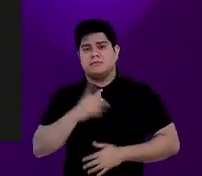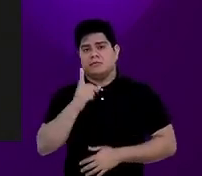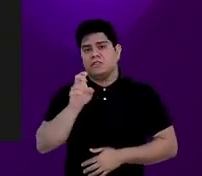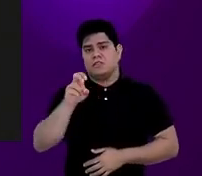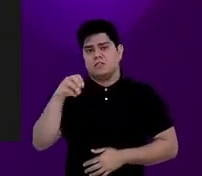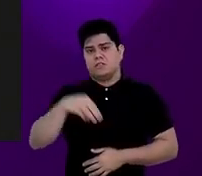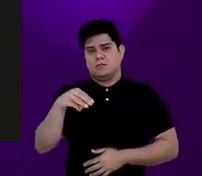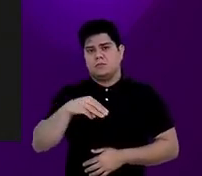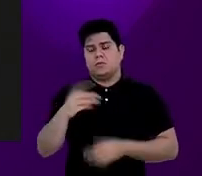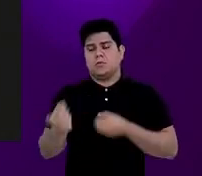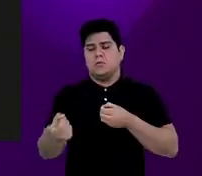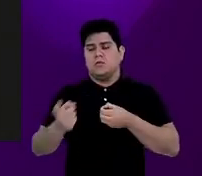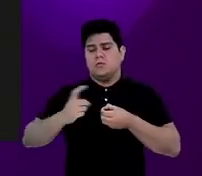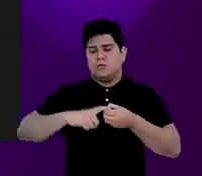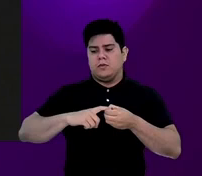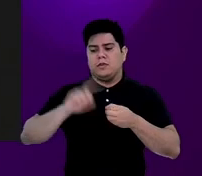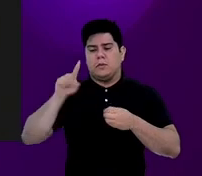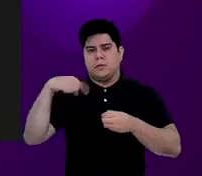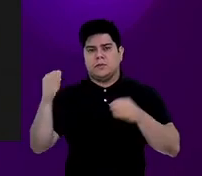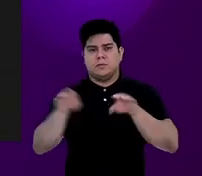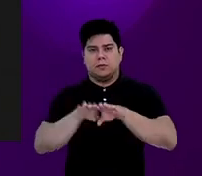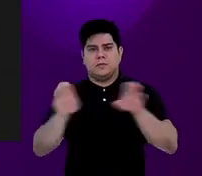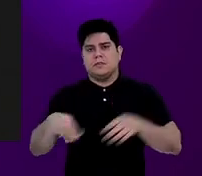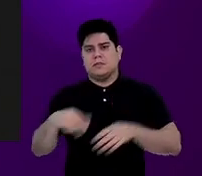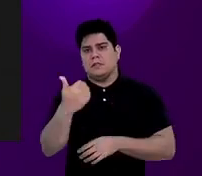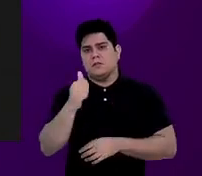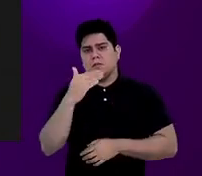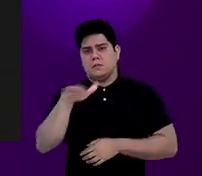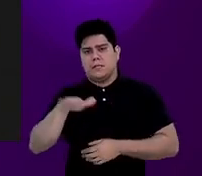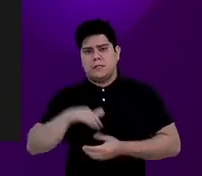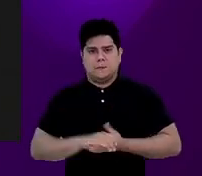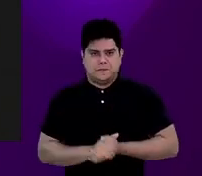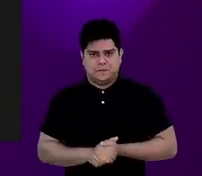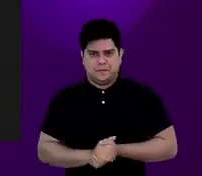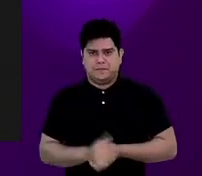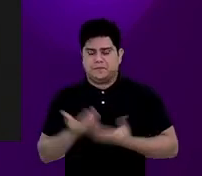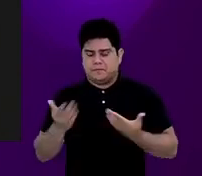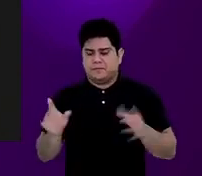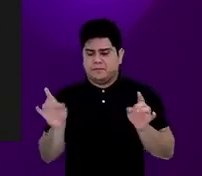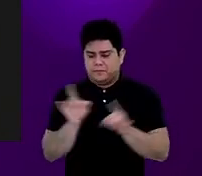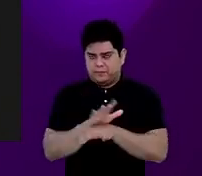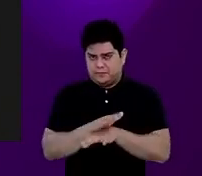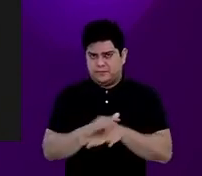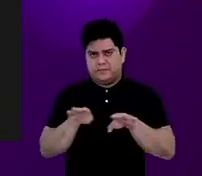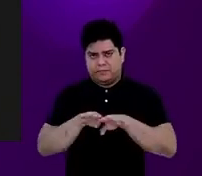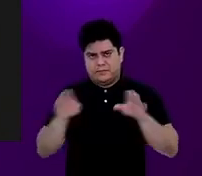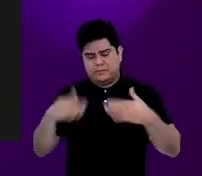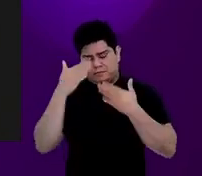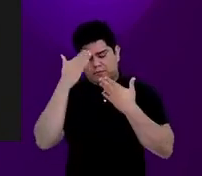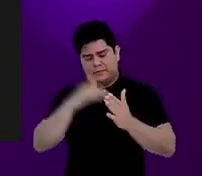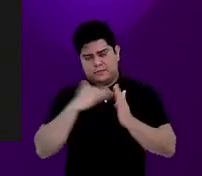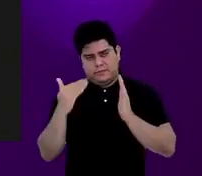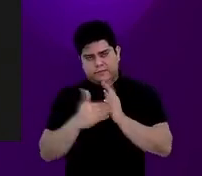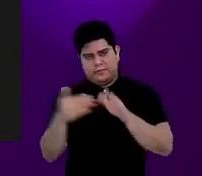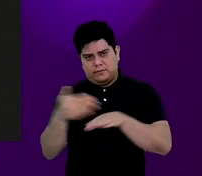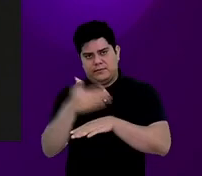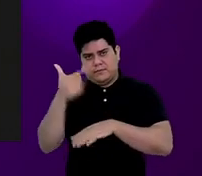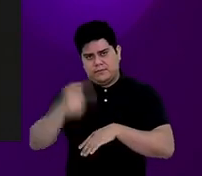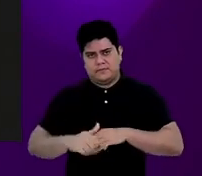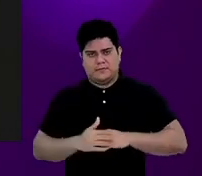para retornar para a próxima mesa às 11h30, tá? Então, encerro aqui a mesa agradecendo a todos os participantes